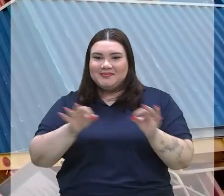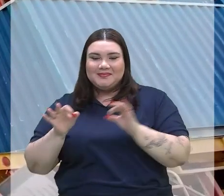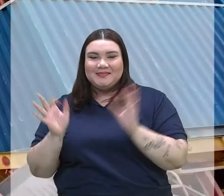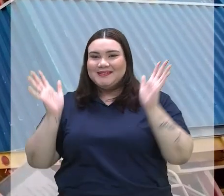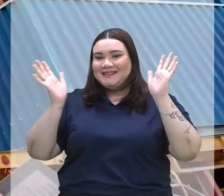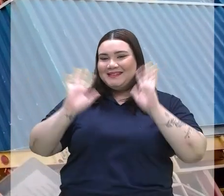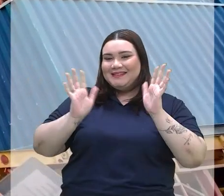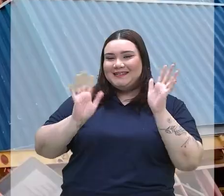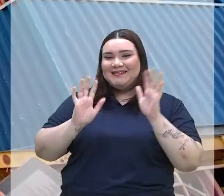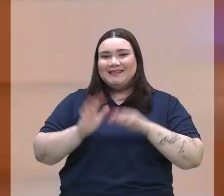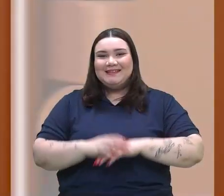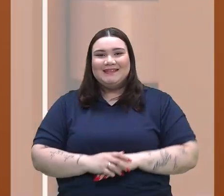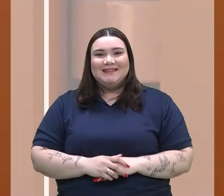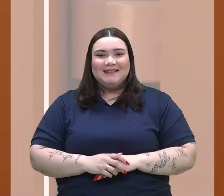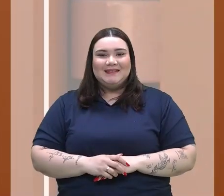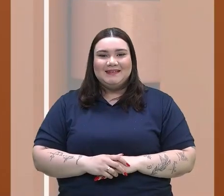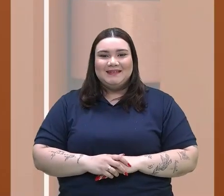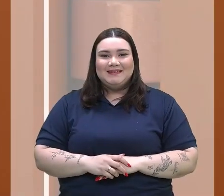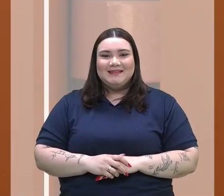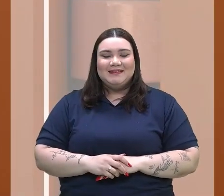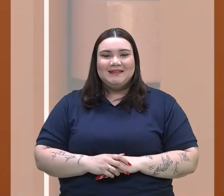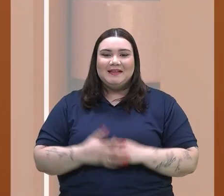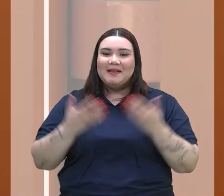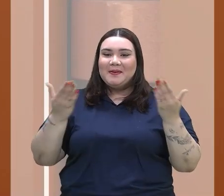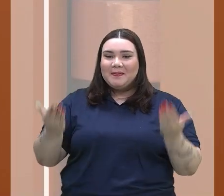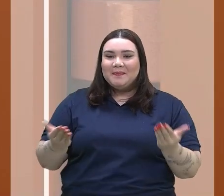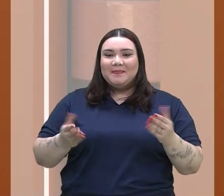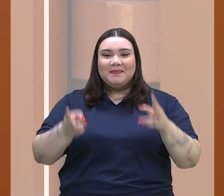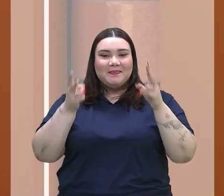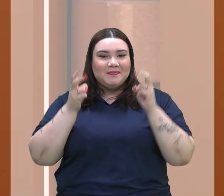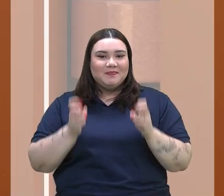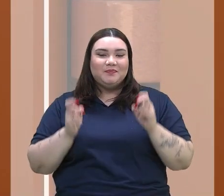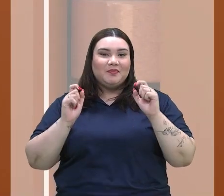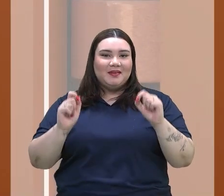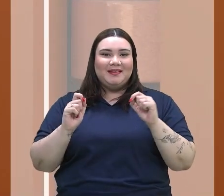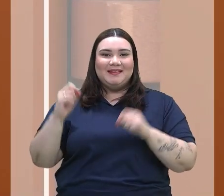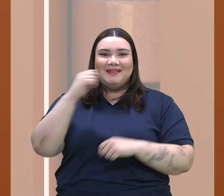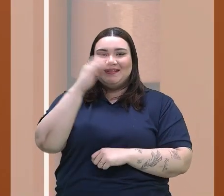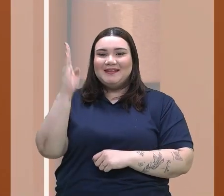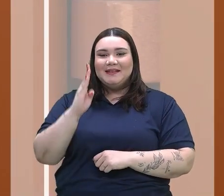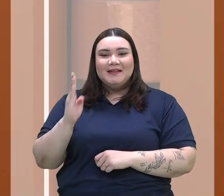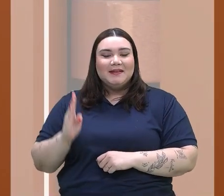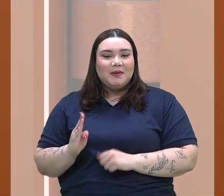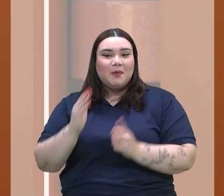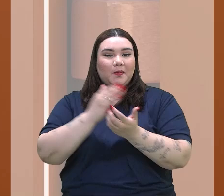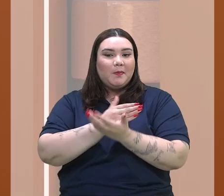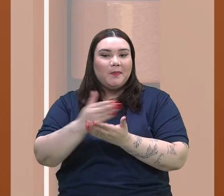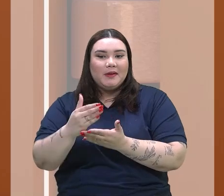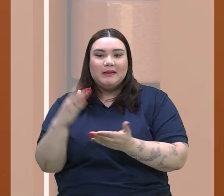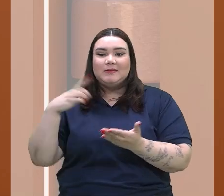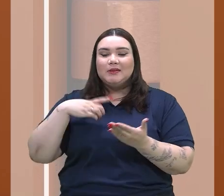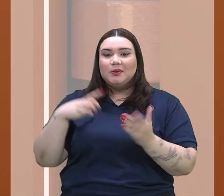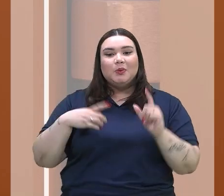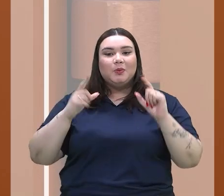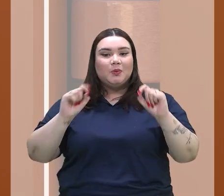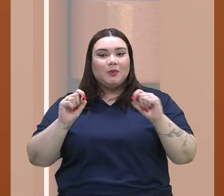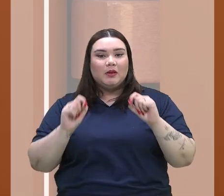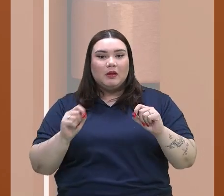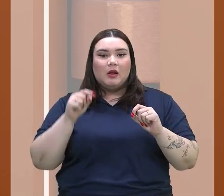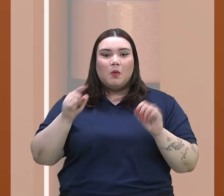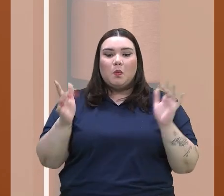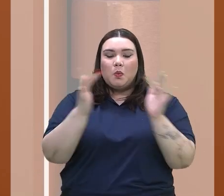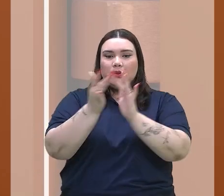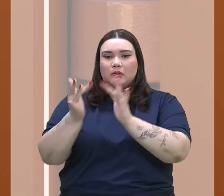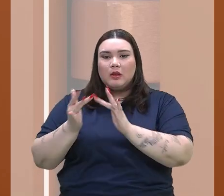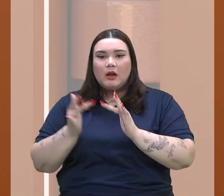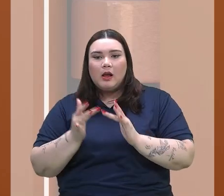Tchau, pessoal! Então, olha só, gente. O Brasil, né, ele começa a ter essa ligação maior,